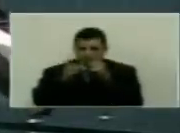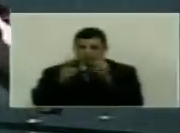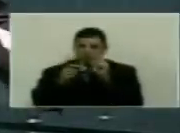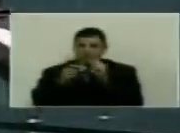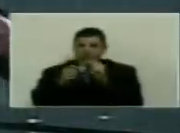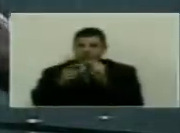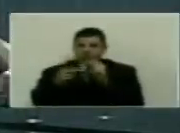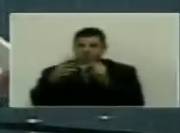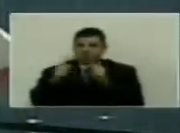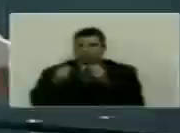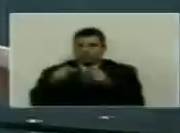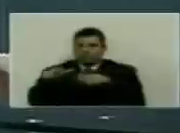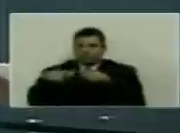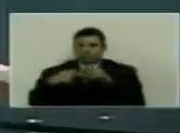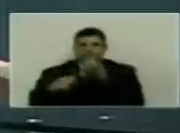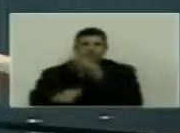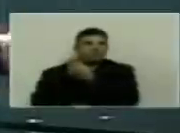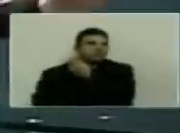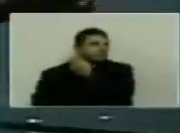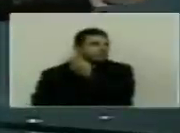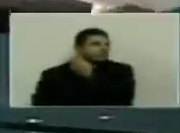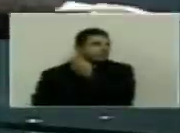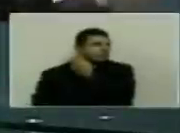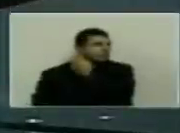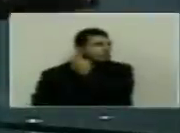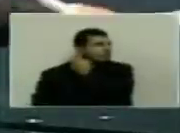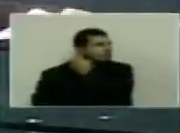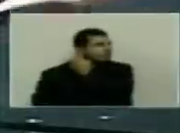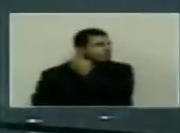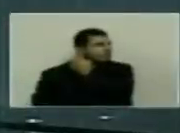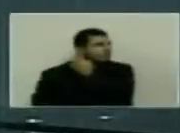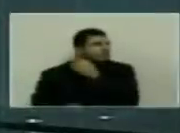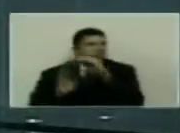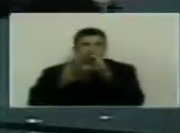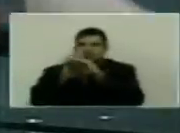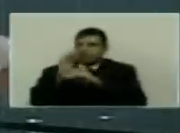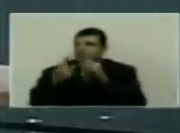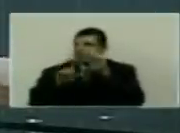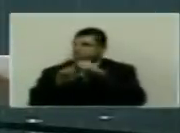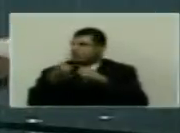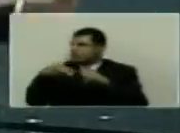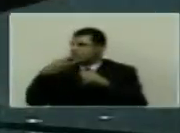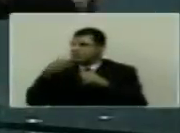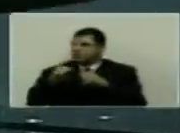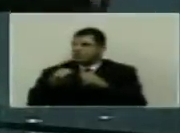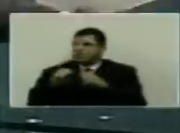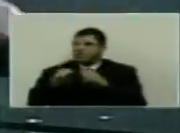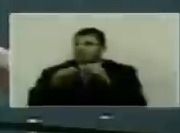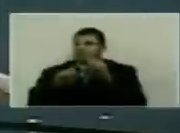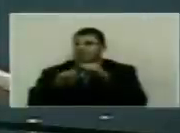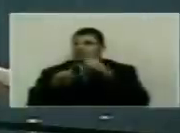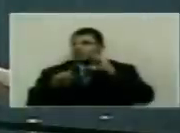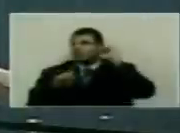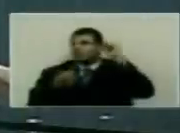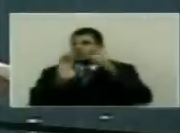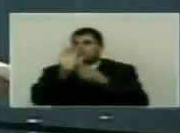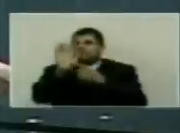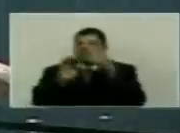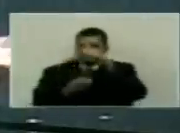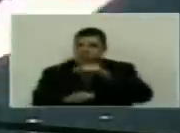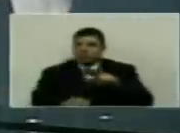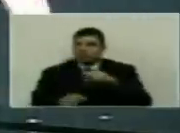do que o piso da categoria. As medições de março e de abril serão novamente por